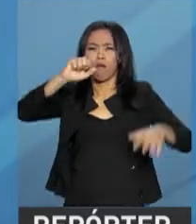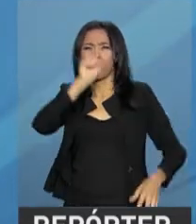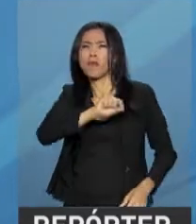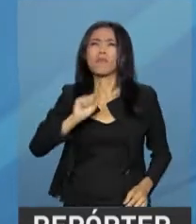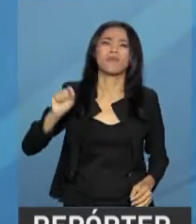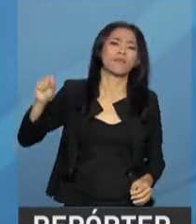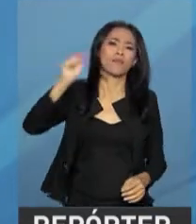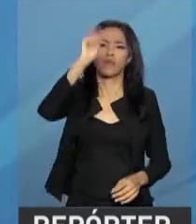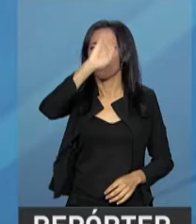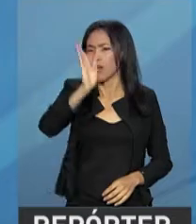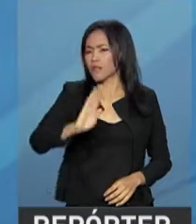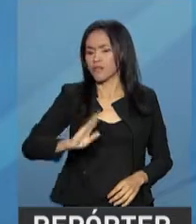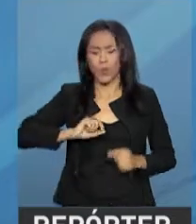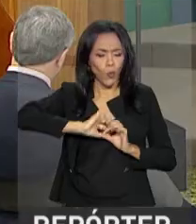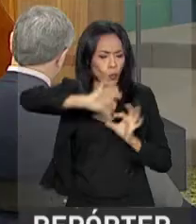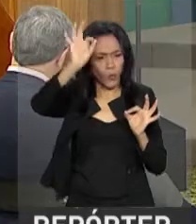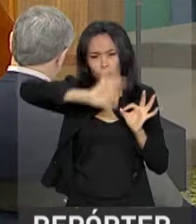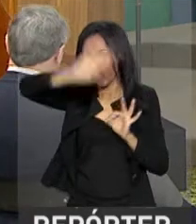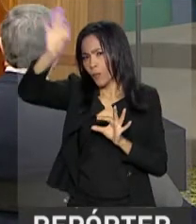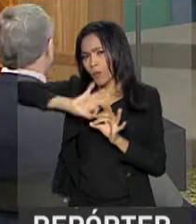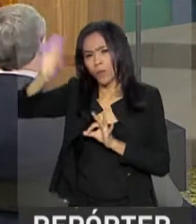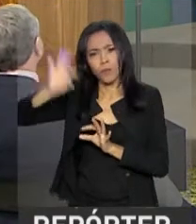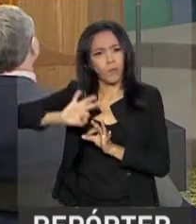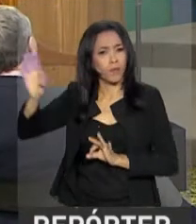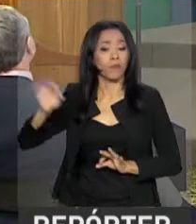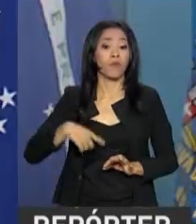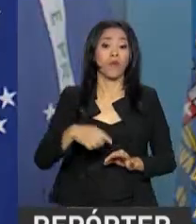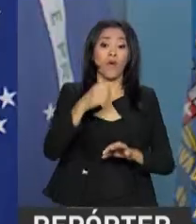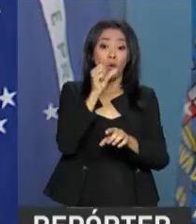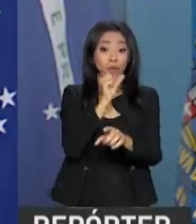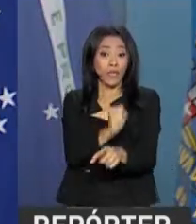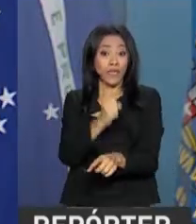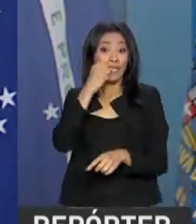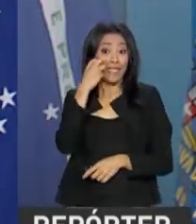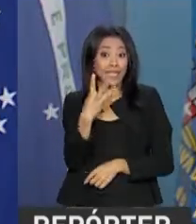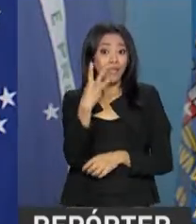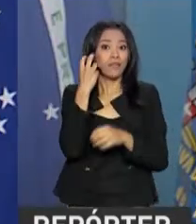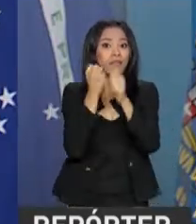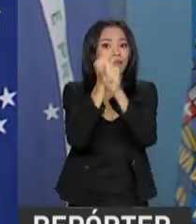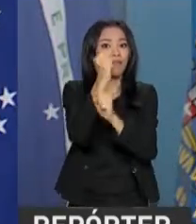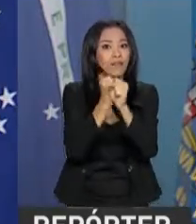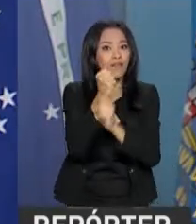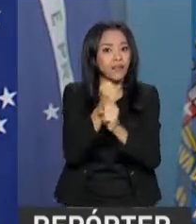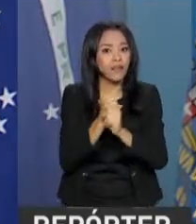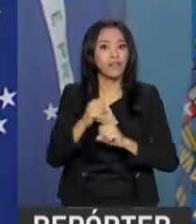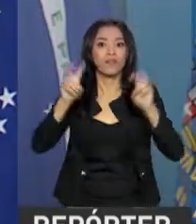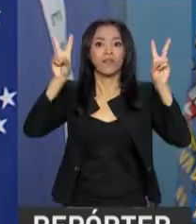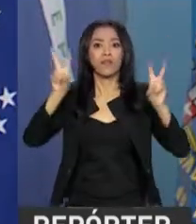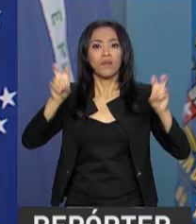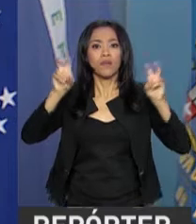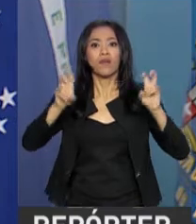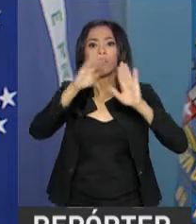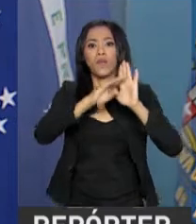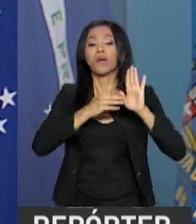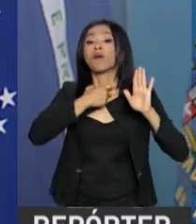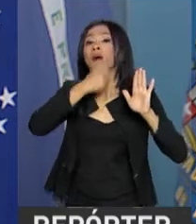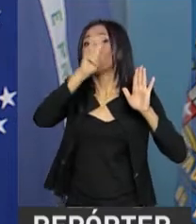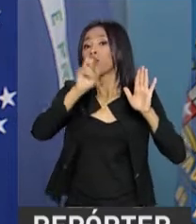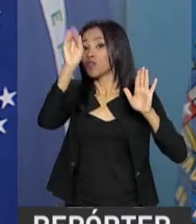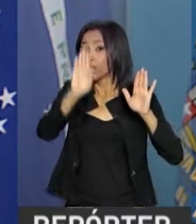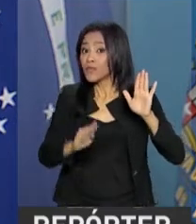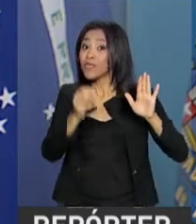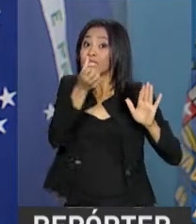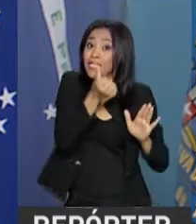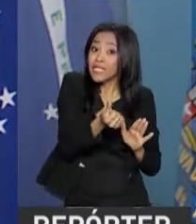mais longínquos rincões do país. Aos 83 anos, a Voz do Brasil alcança hoje cerca de 60 milhões de